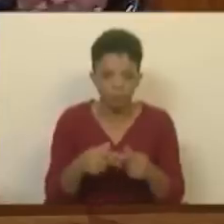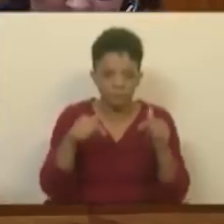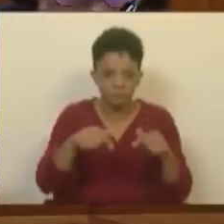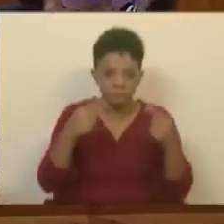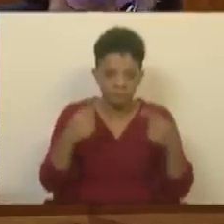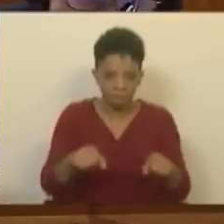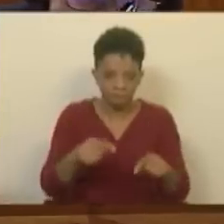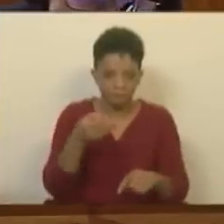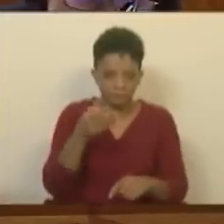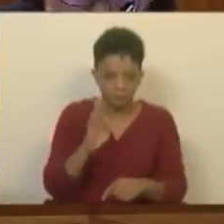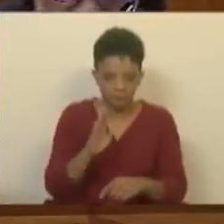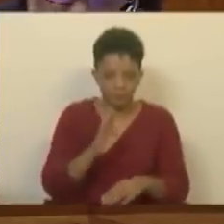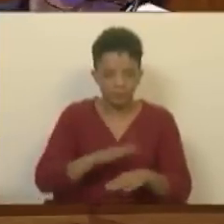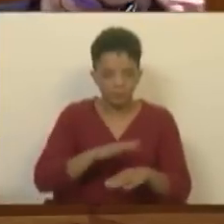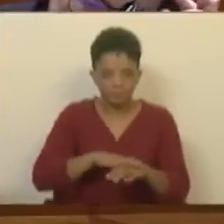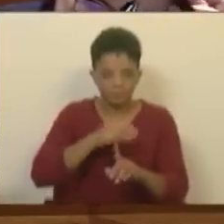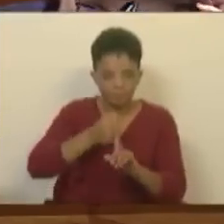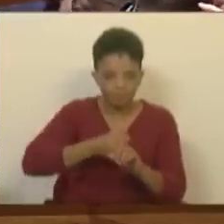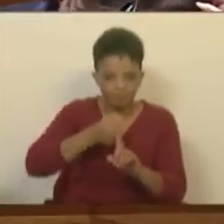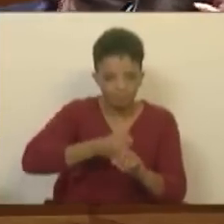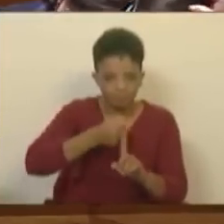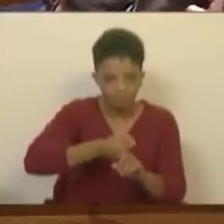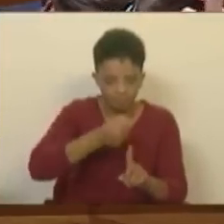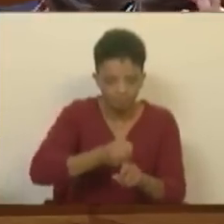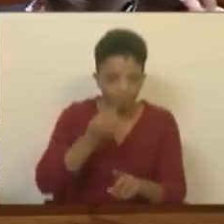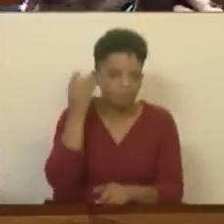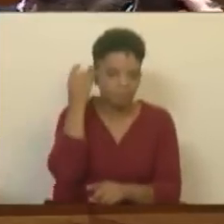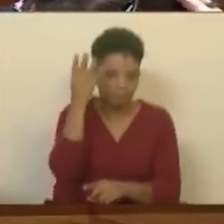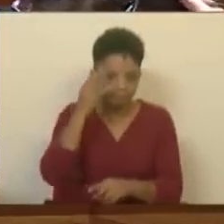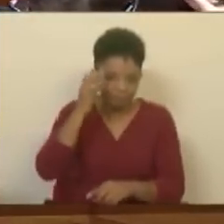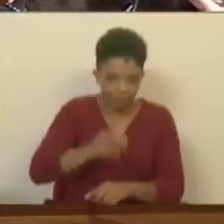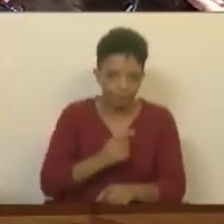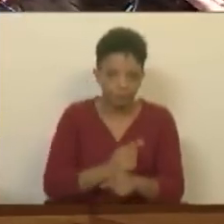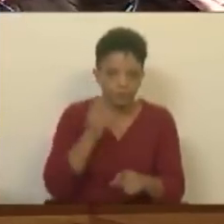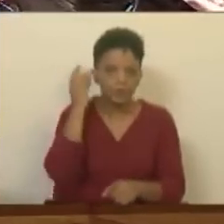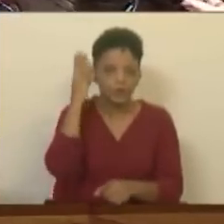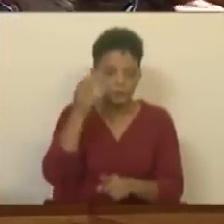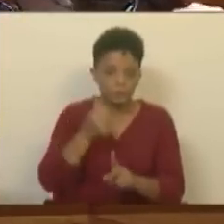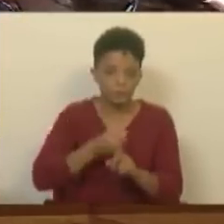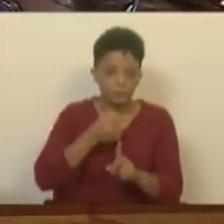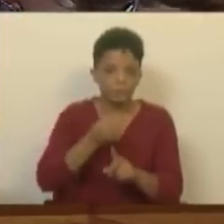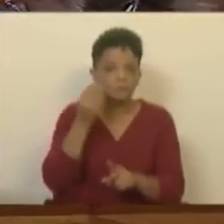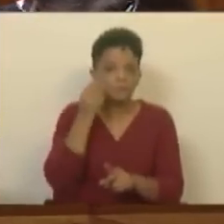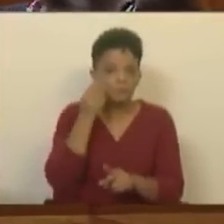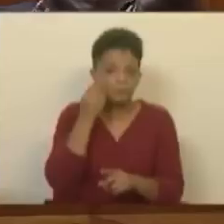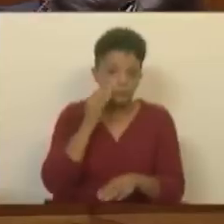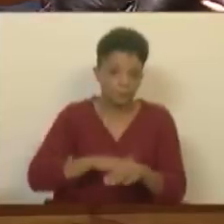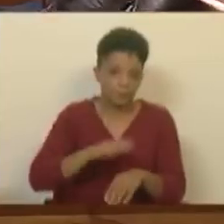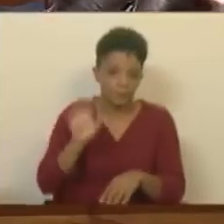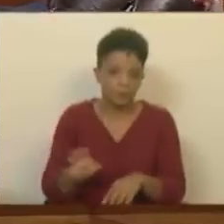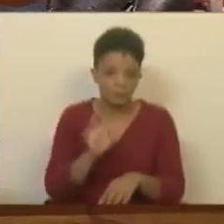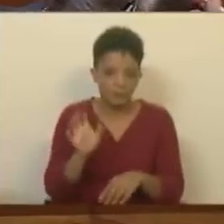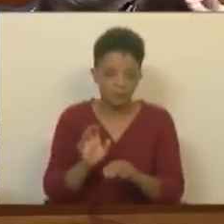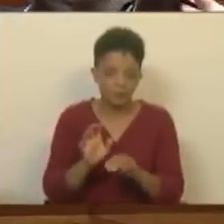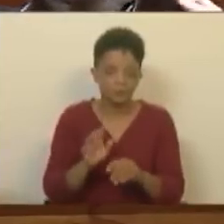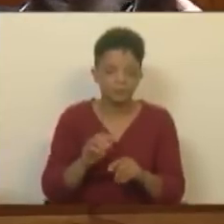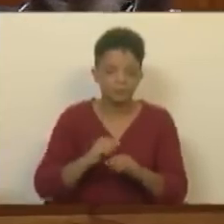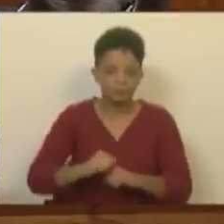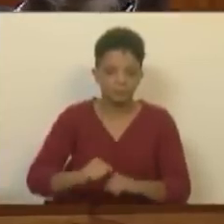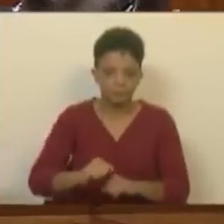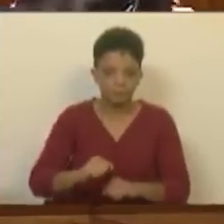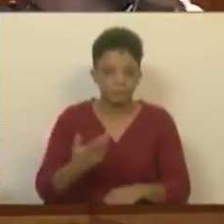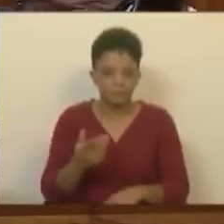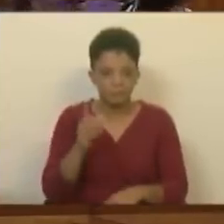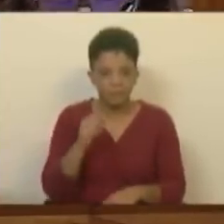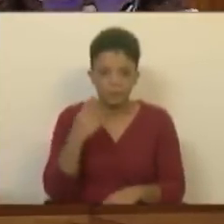hoje dispõem a poesias judiciária para combater efetivamente a corrupção porque a corrupção combate-se também pela forma possível e não só pela